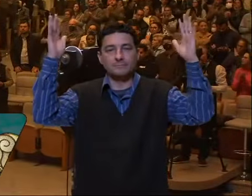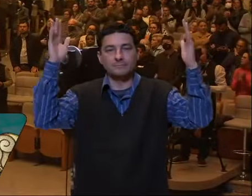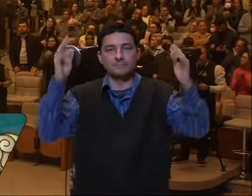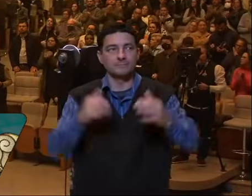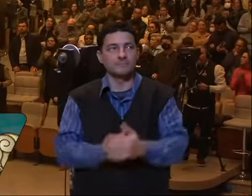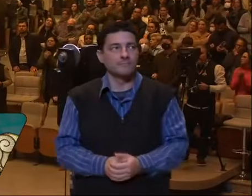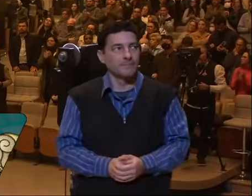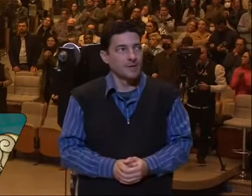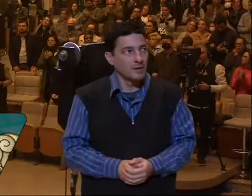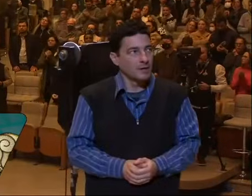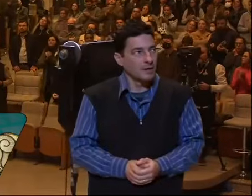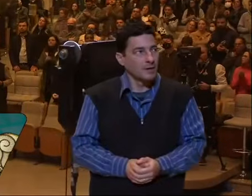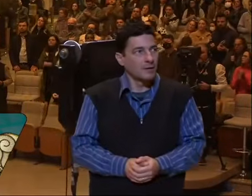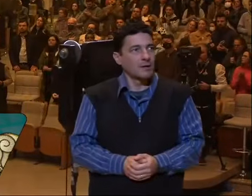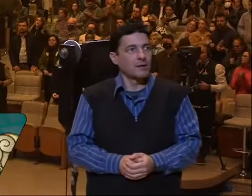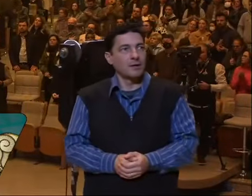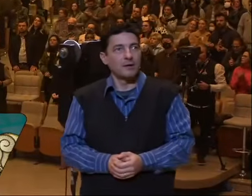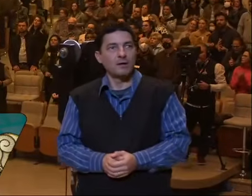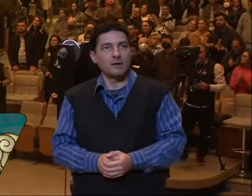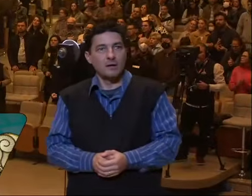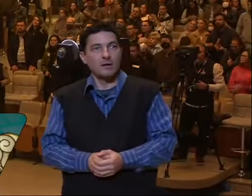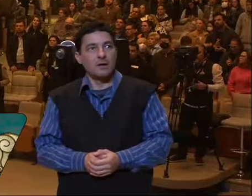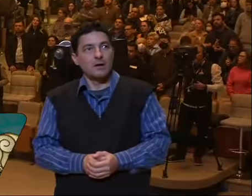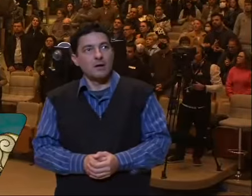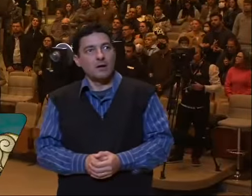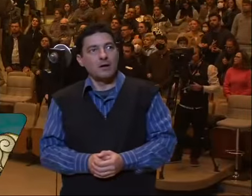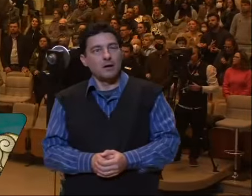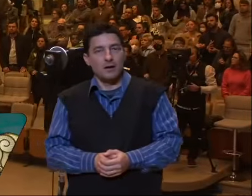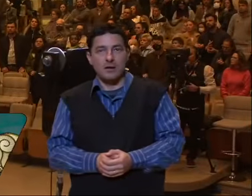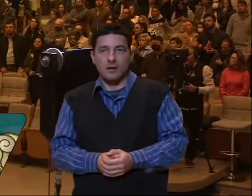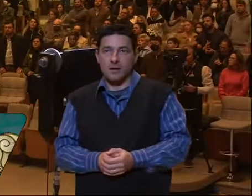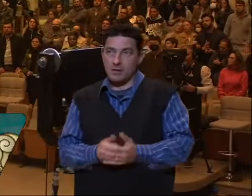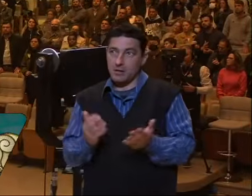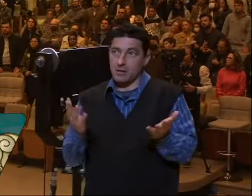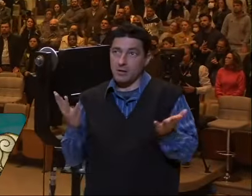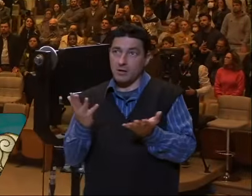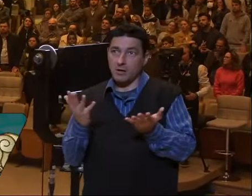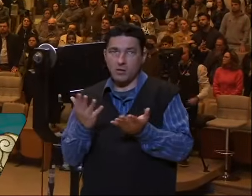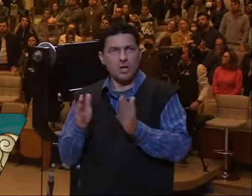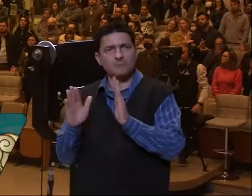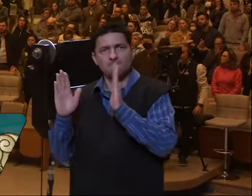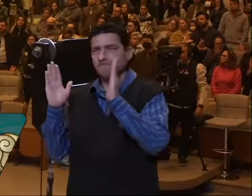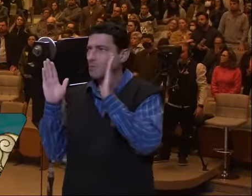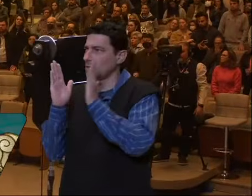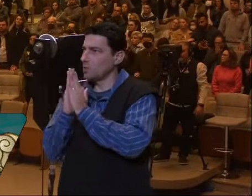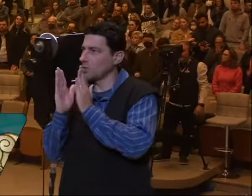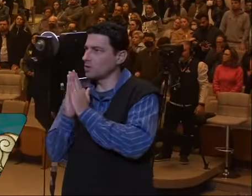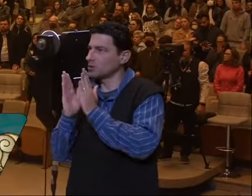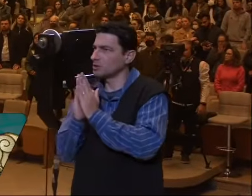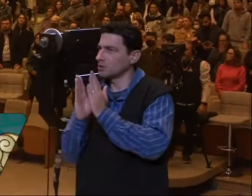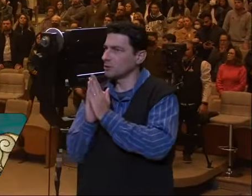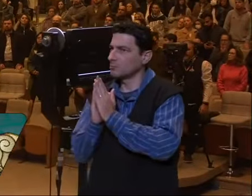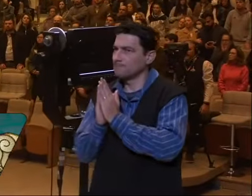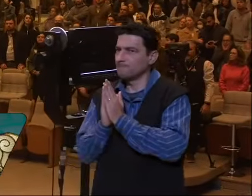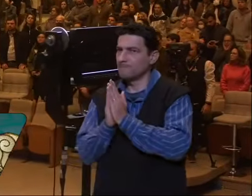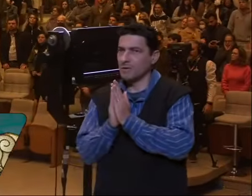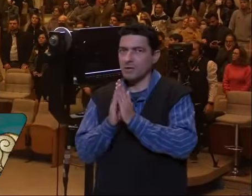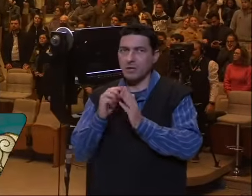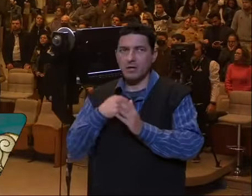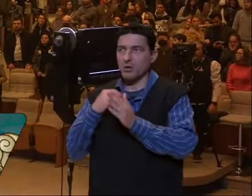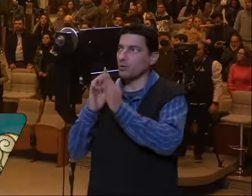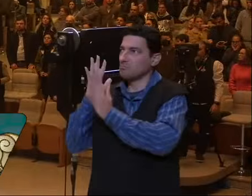Deixa eu te convidar a fazer essa oração comigo. Presta atenção, não há poder nas minhas palavras. Não é uma fórmula